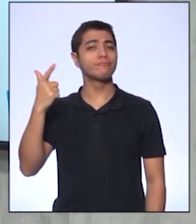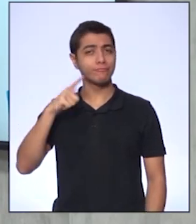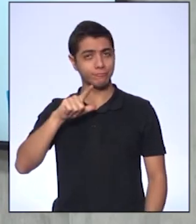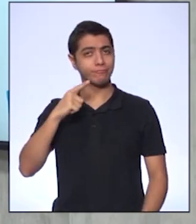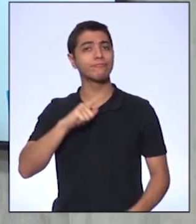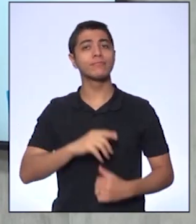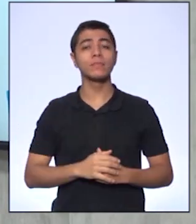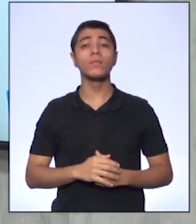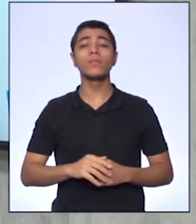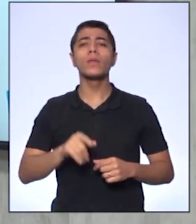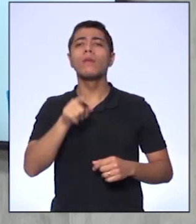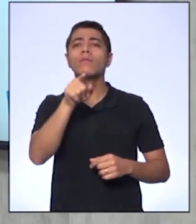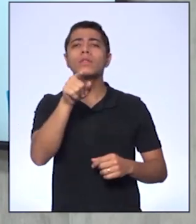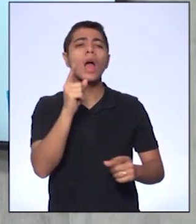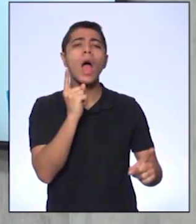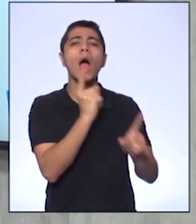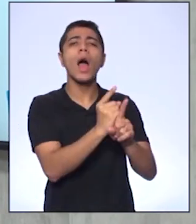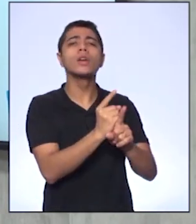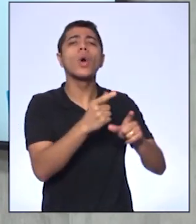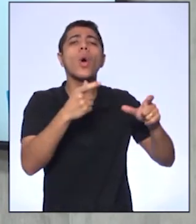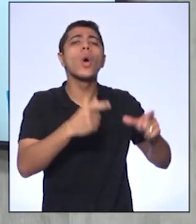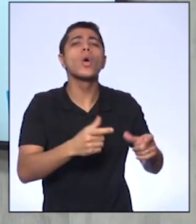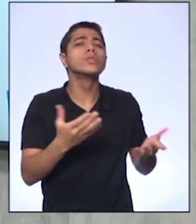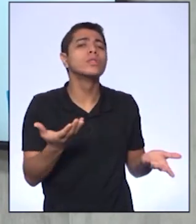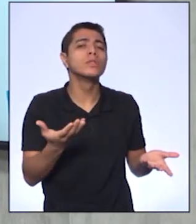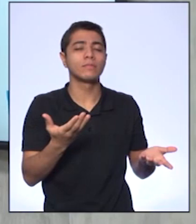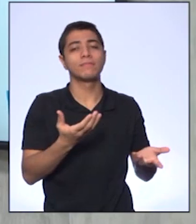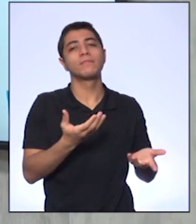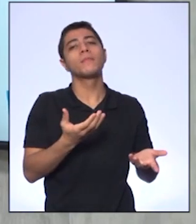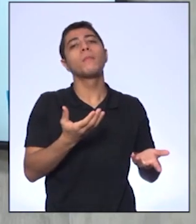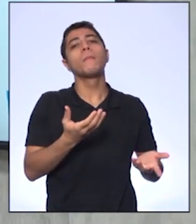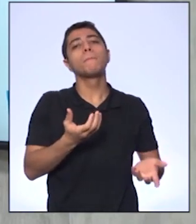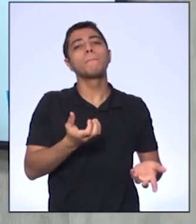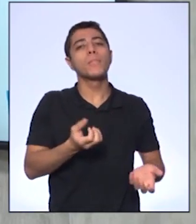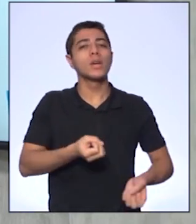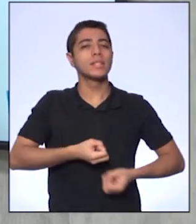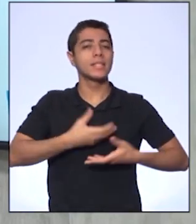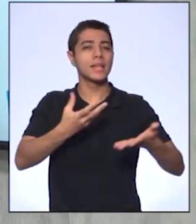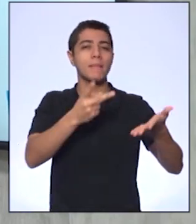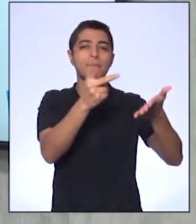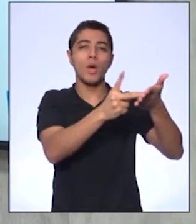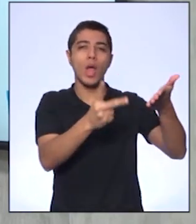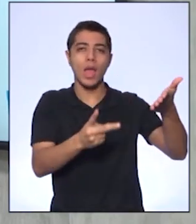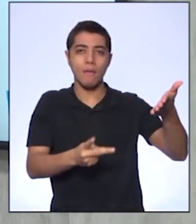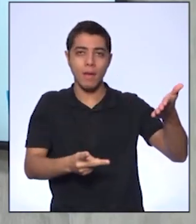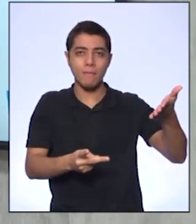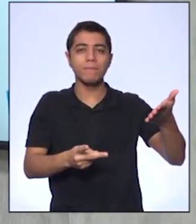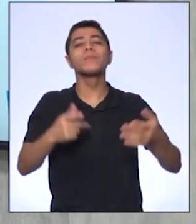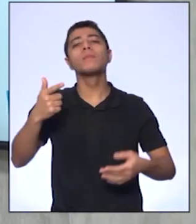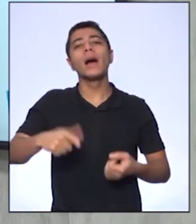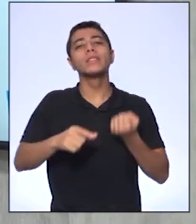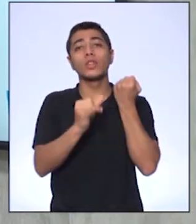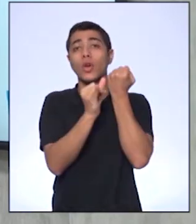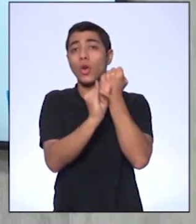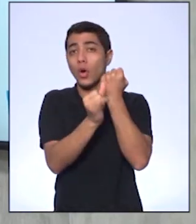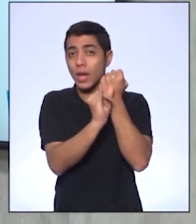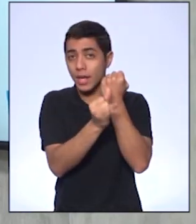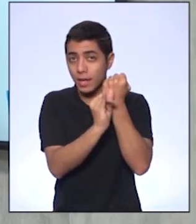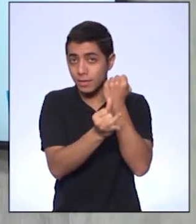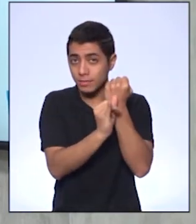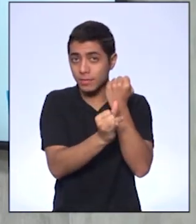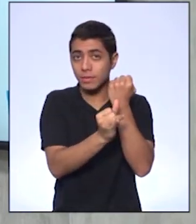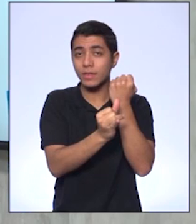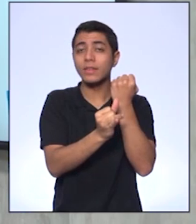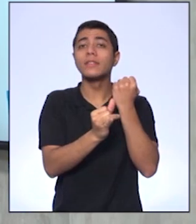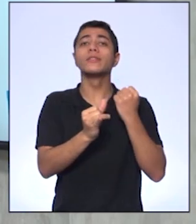poemas. Então, poeta escrevendo sobre como é fazer poesia, em crônicas, cronista escrevendo como é escrever crônicas. Você